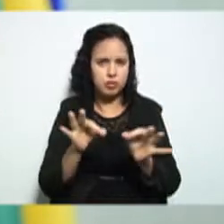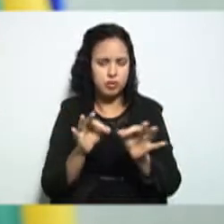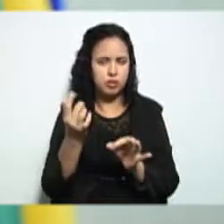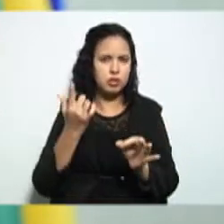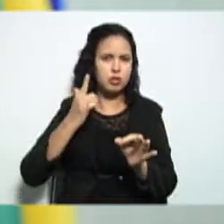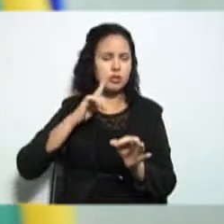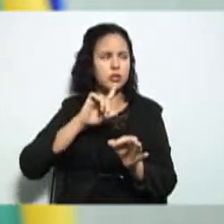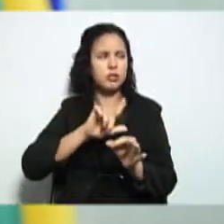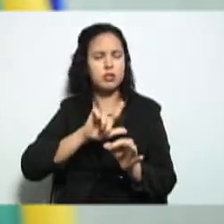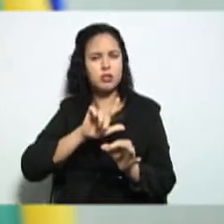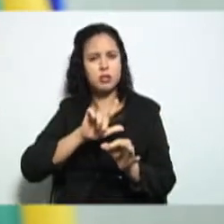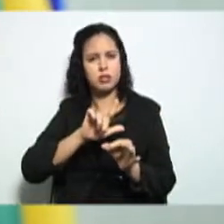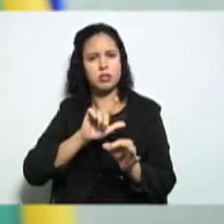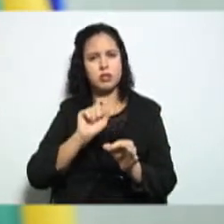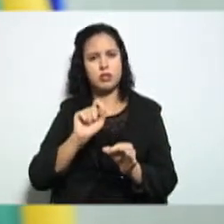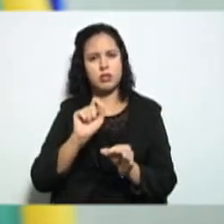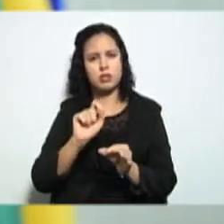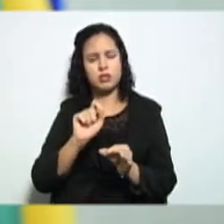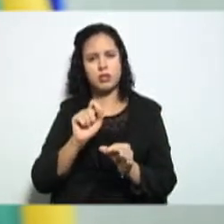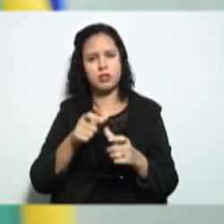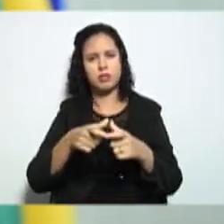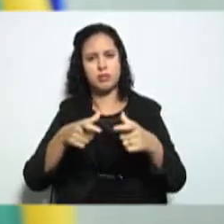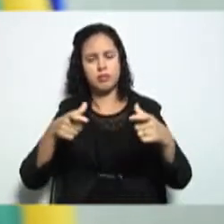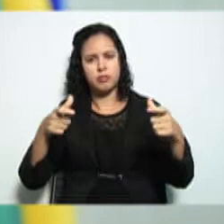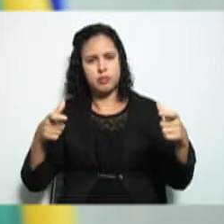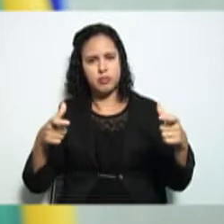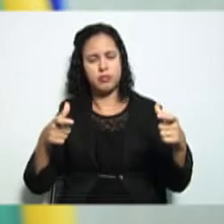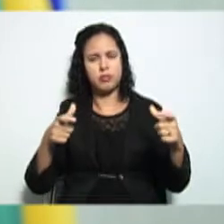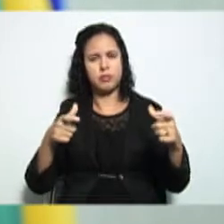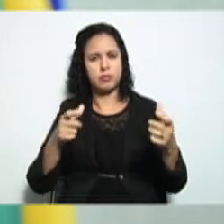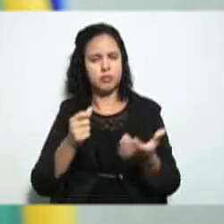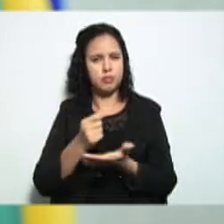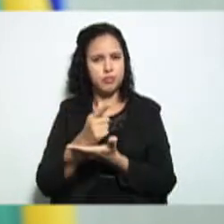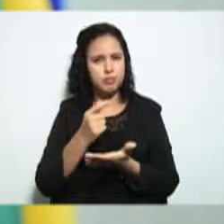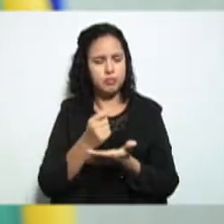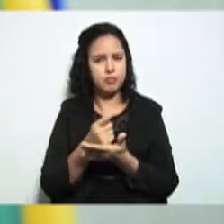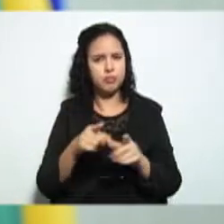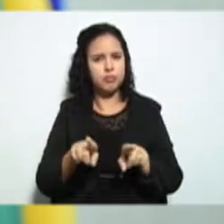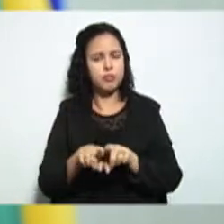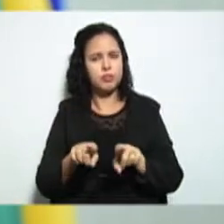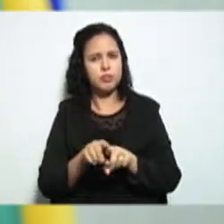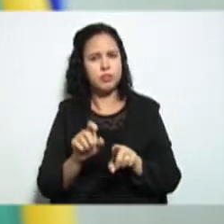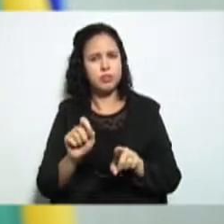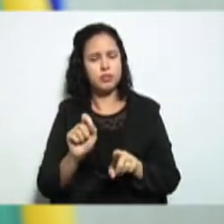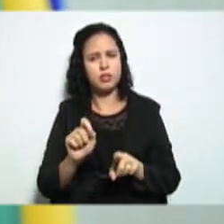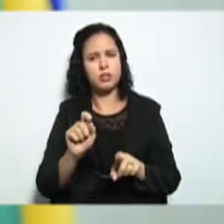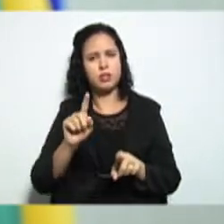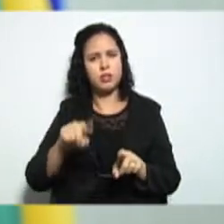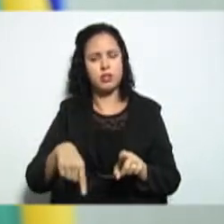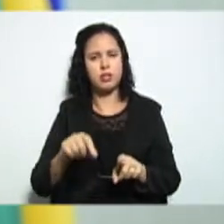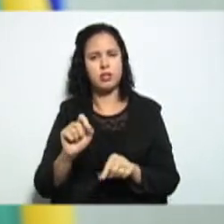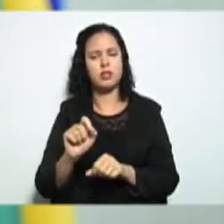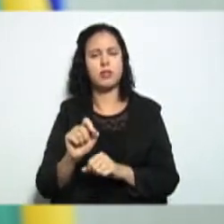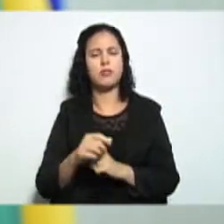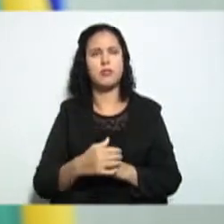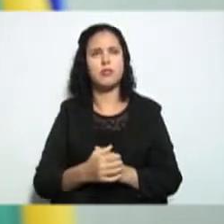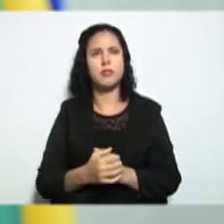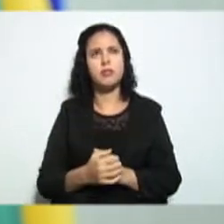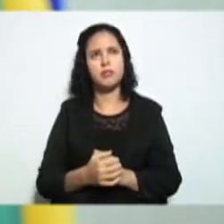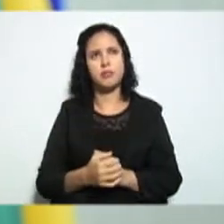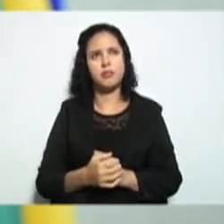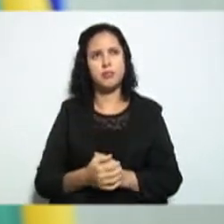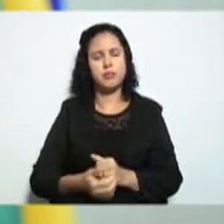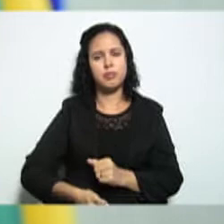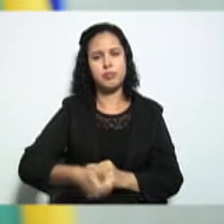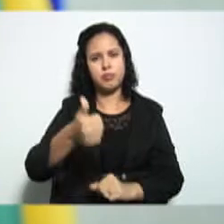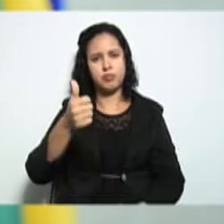conseguem ter uma larga escala de comércio, né? E também conseguem, com essa comercialização, melhores preços,